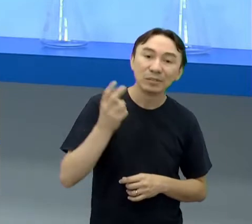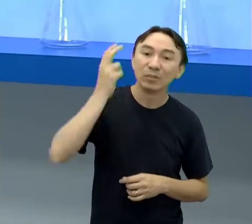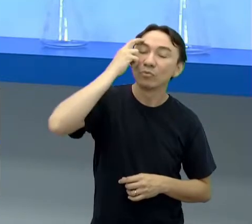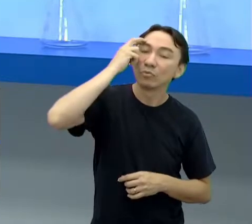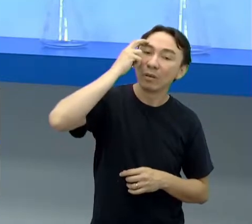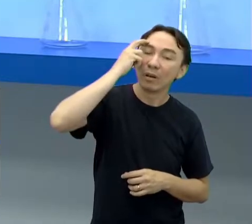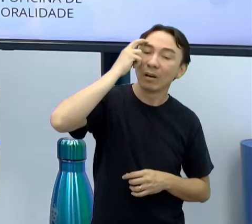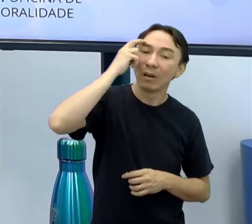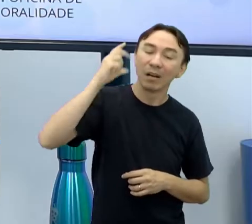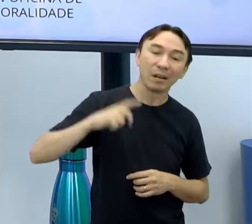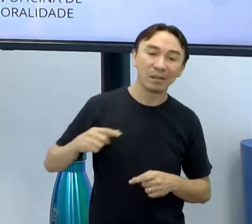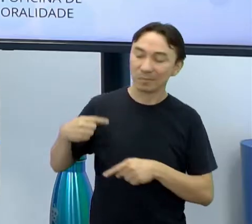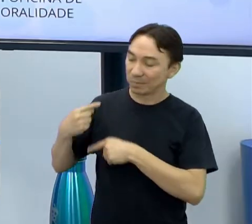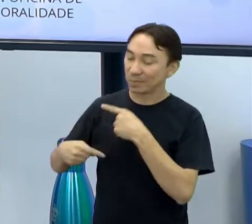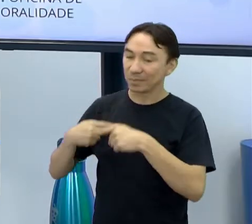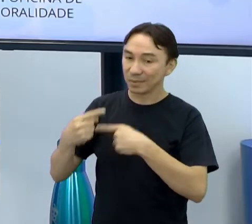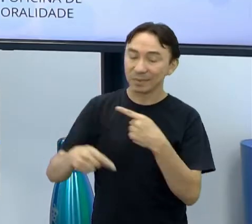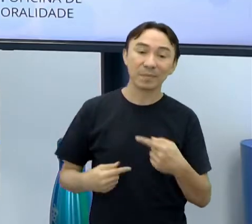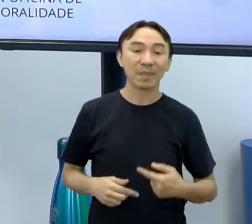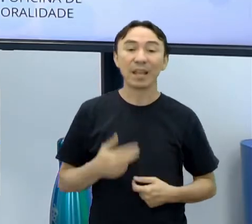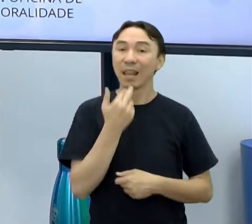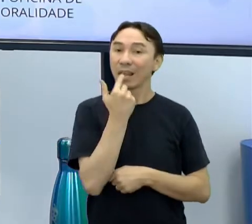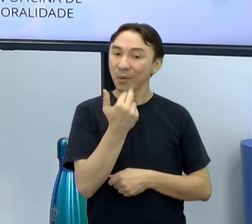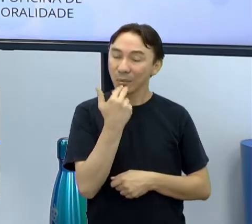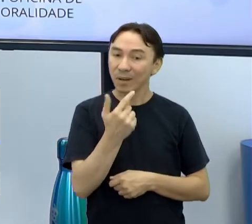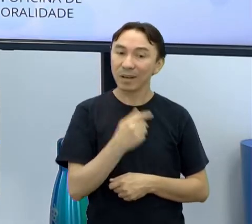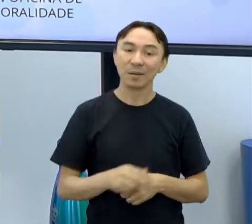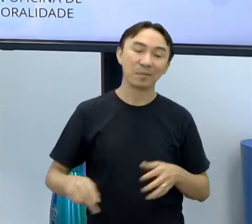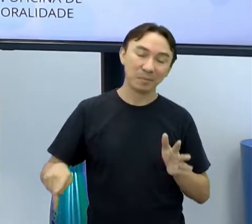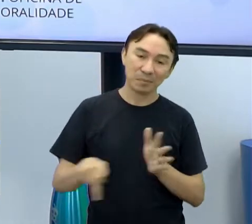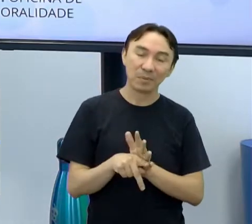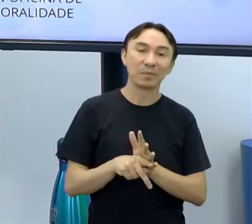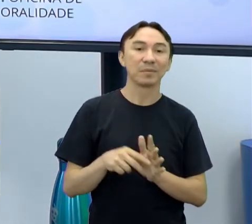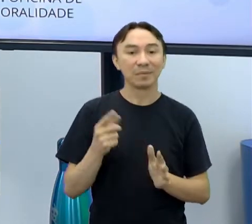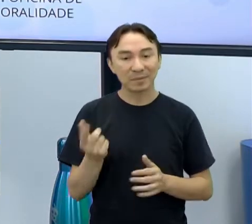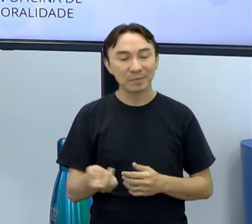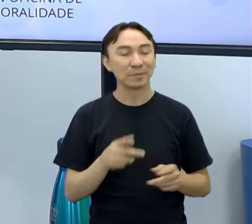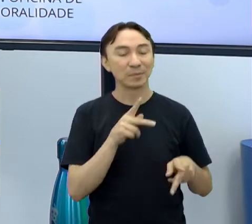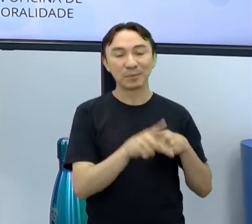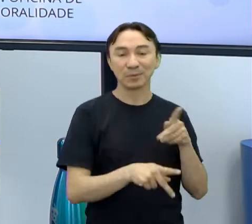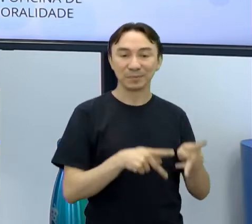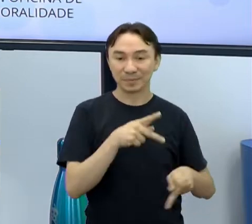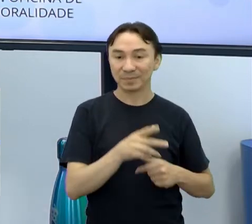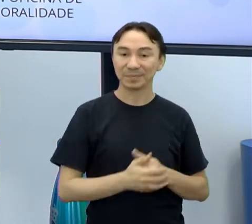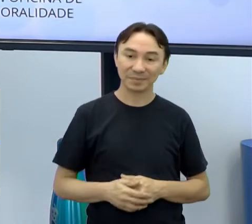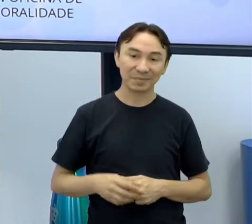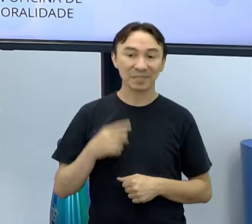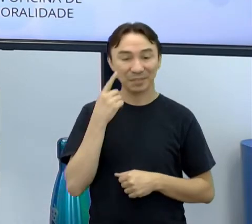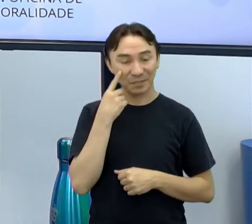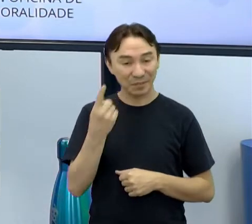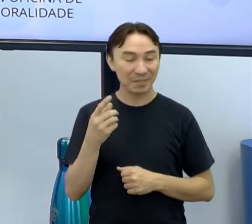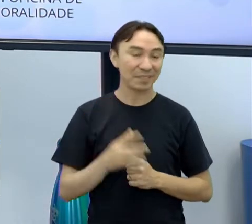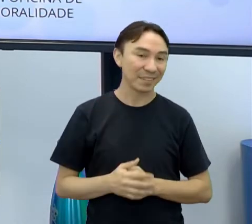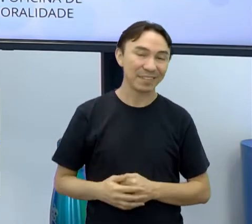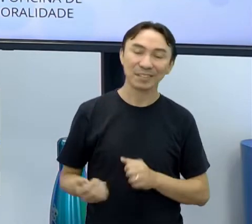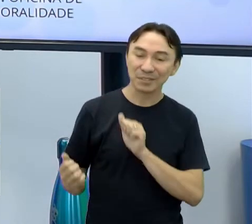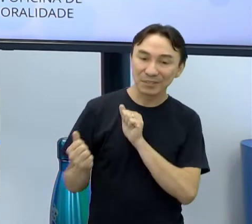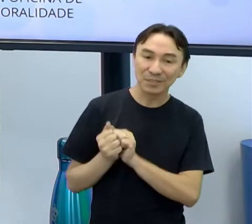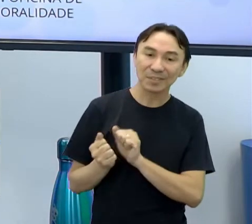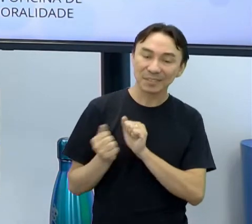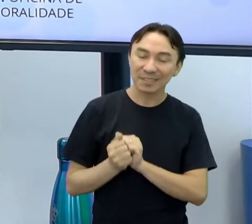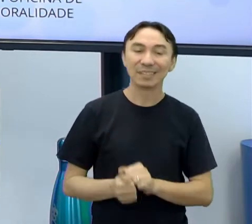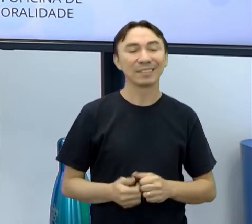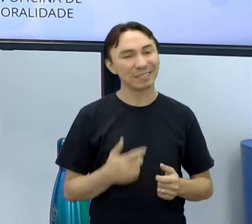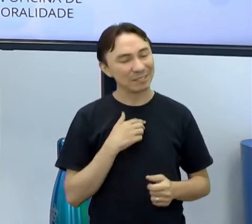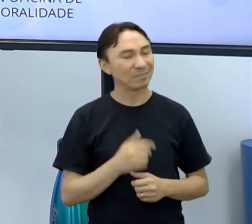de um povo. Isso mesmo, perfeito. Tá vendo por que ela veio aqui hoje? Para realmente abrilhantar, como eu falei. Então, aí na